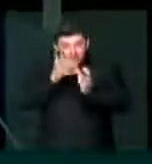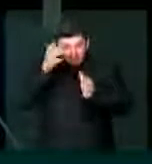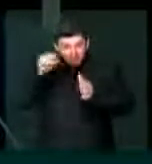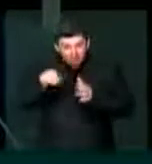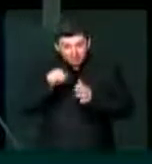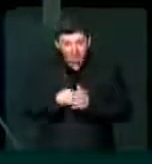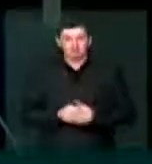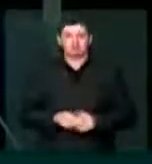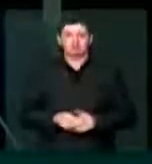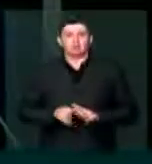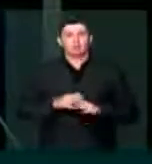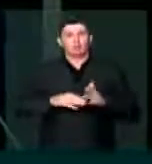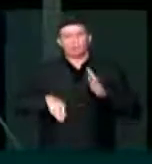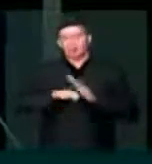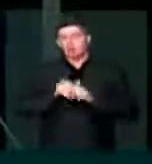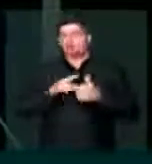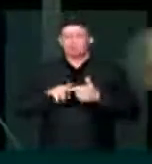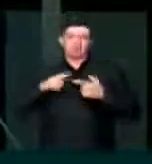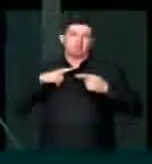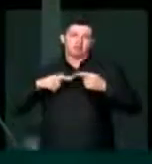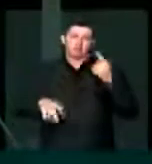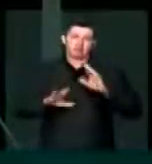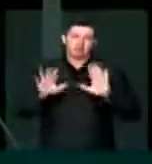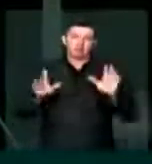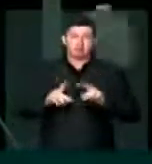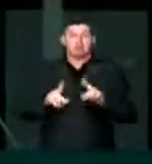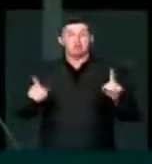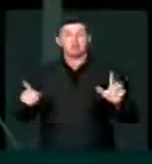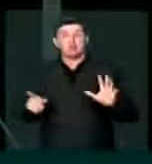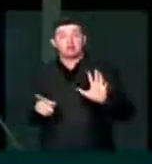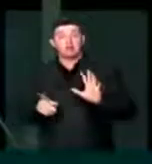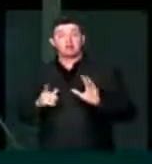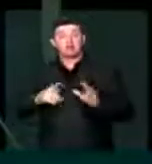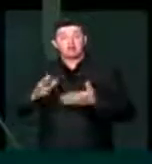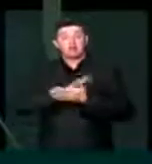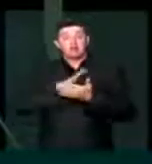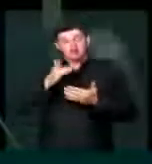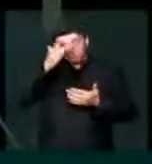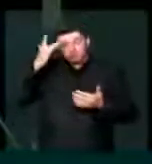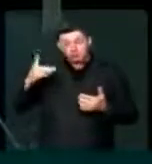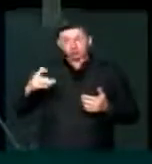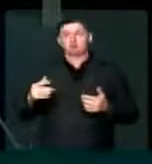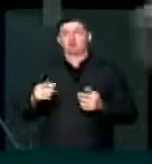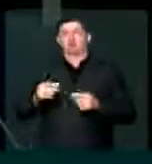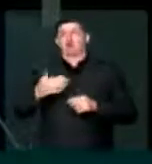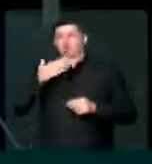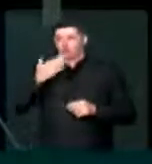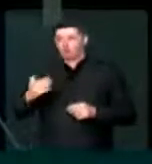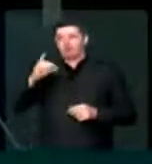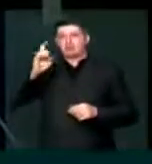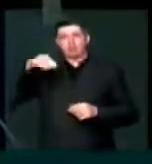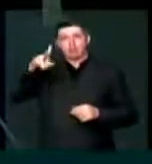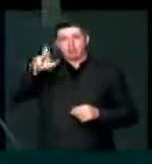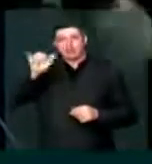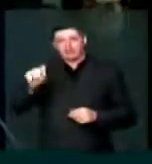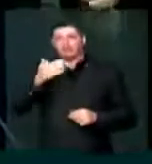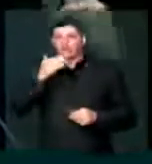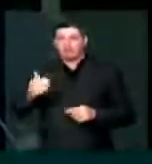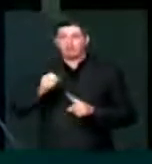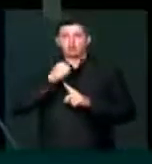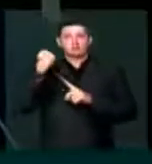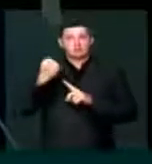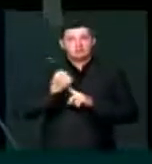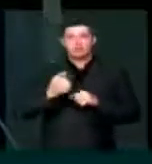com todas as suas contradições, existem aqueles democratas, socialistas, nacionalistas